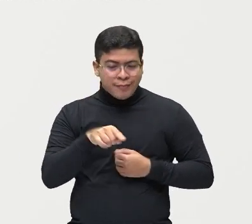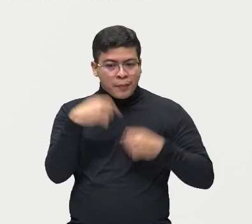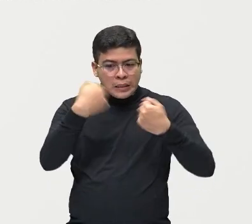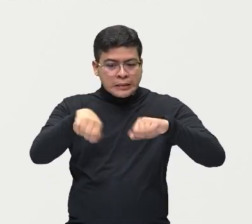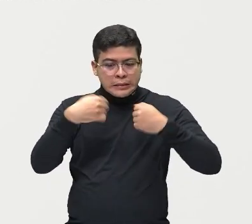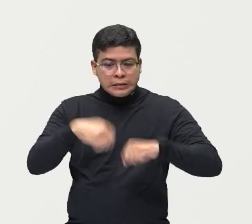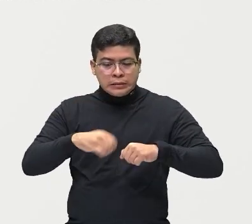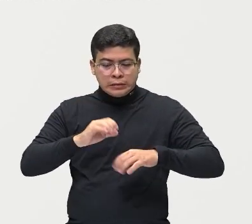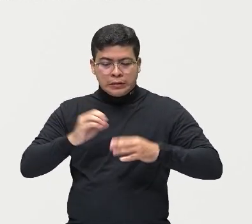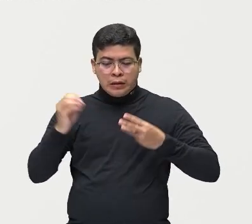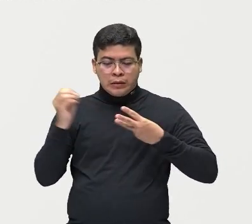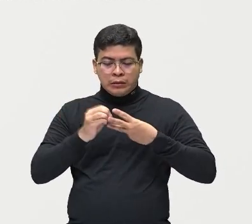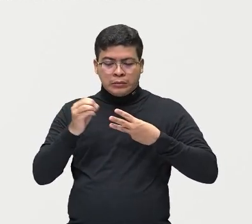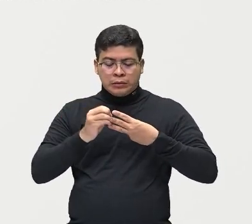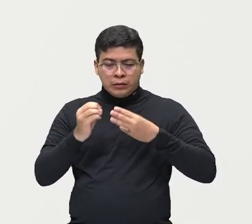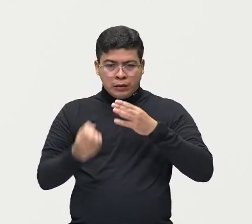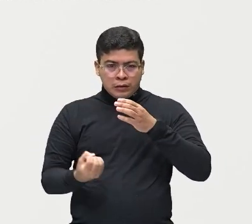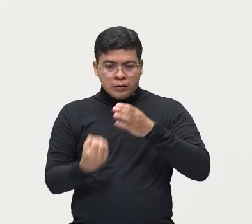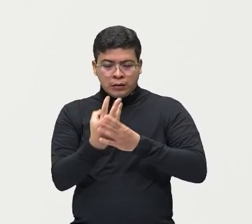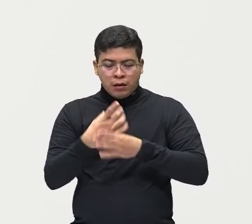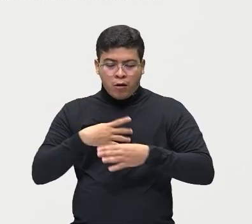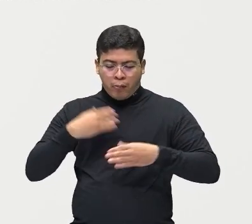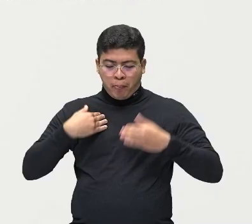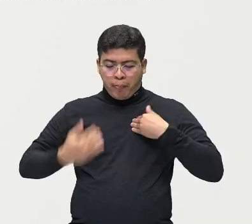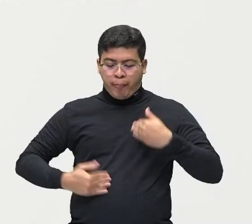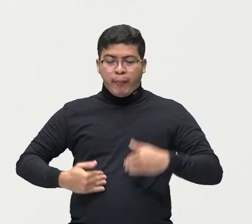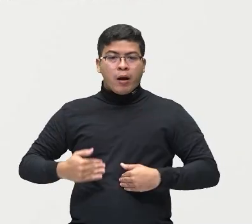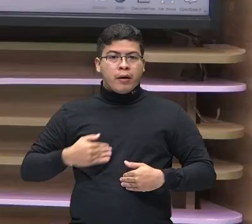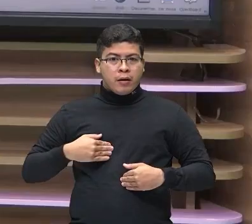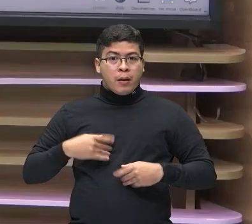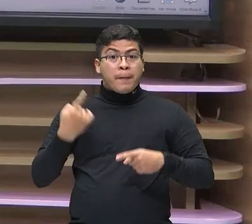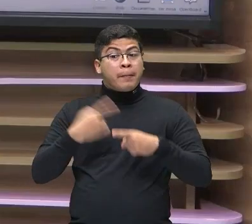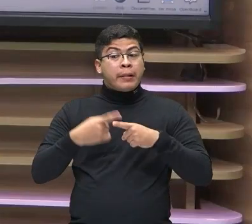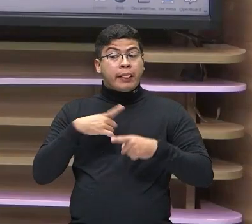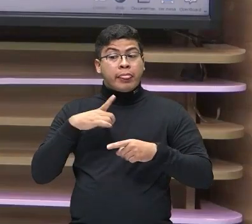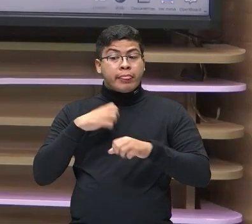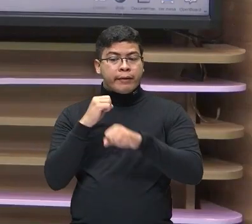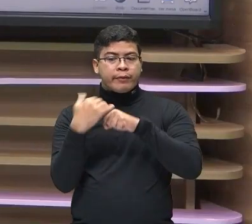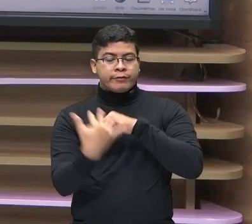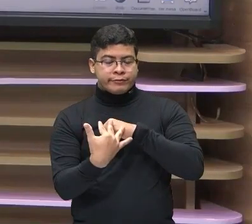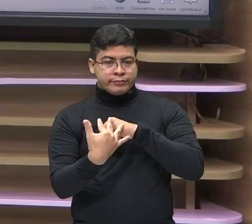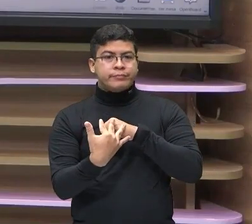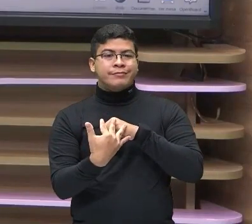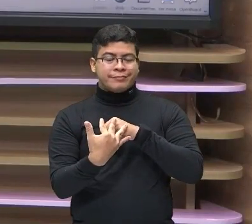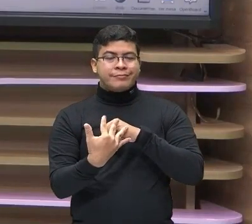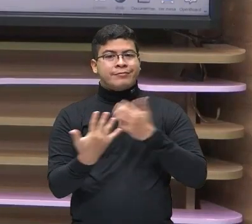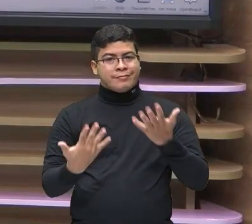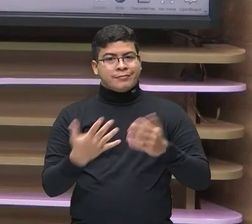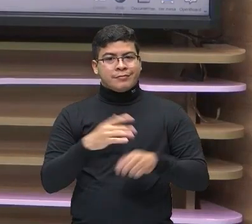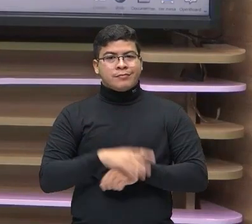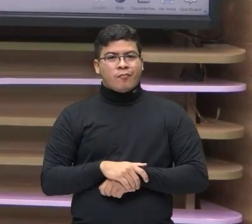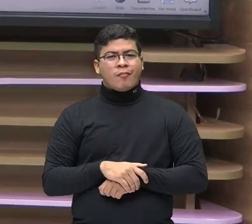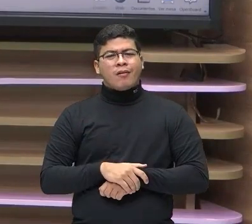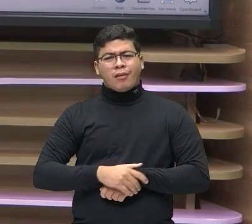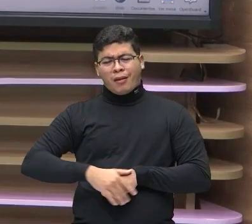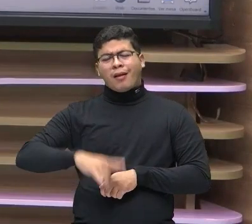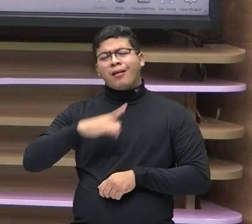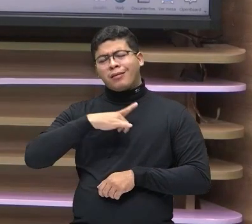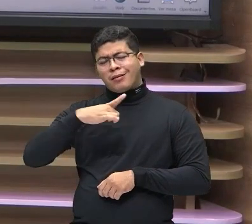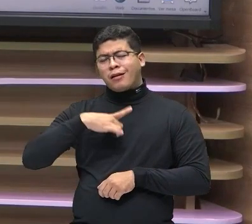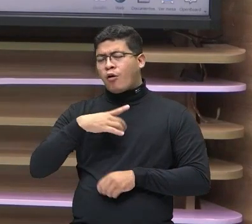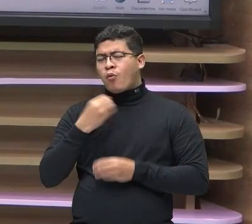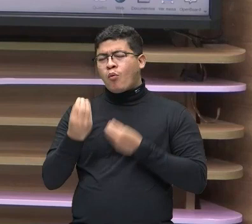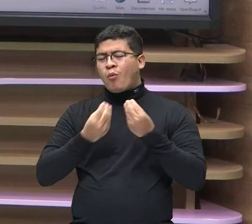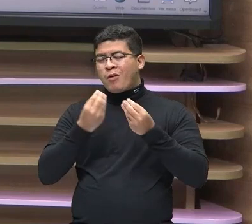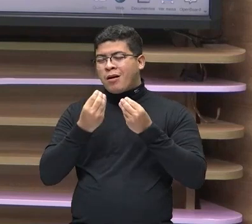mecanismos específicos para eliminar determinado tipo de vírus. Né? Então, o RNA mensageiro ele tem como se fosse uma mensagem mesmo, como o próprio